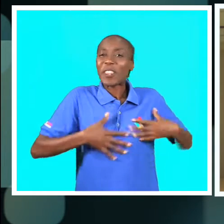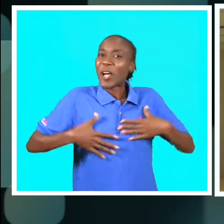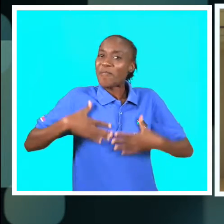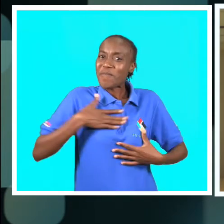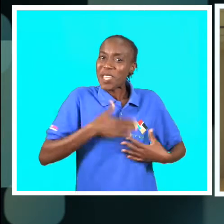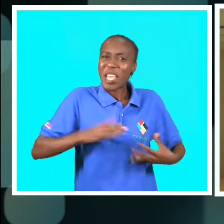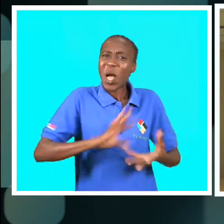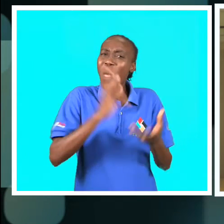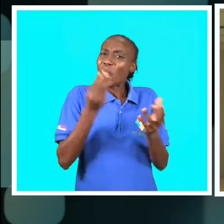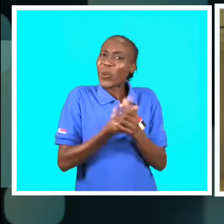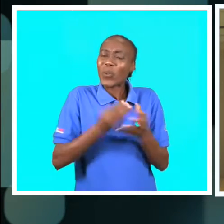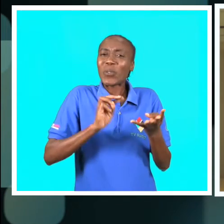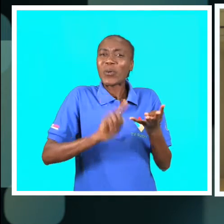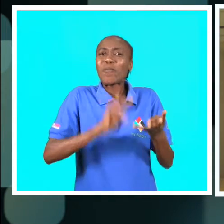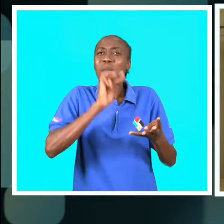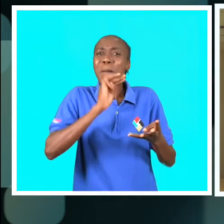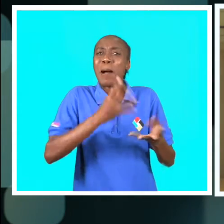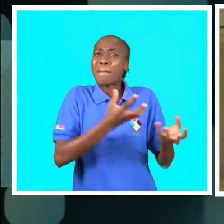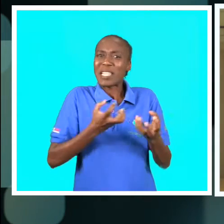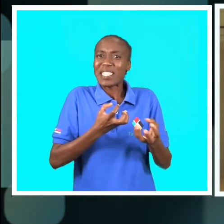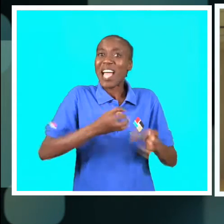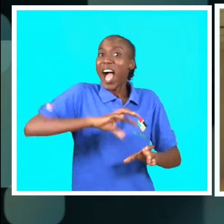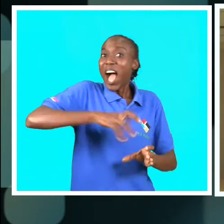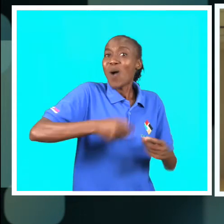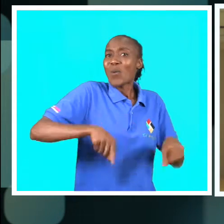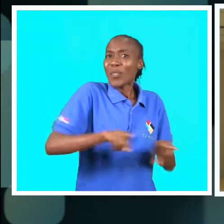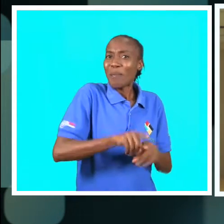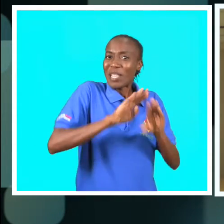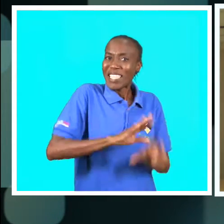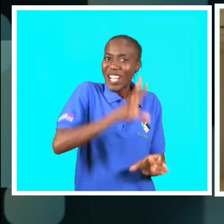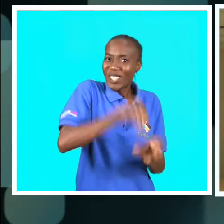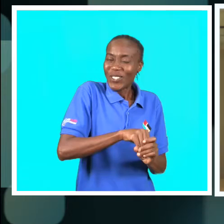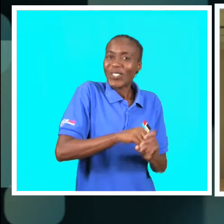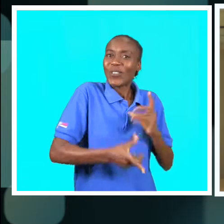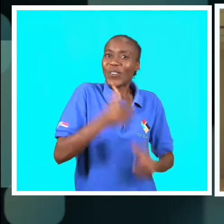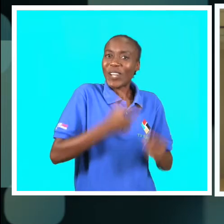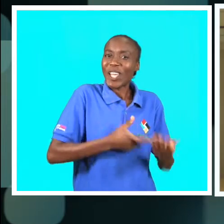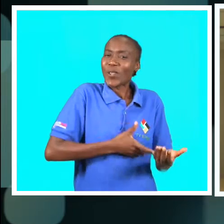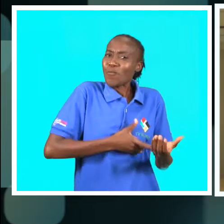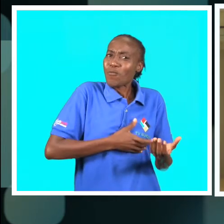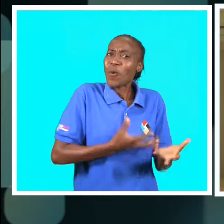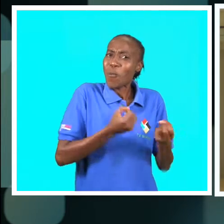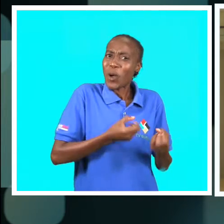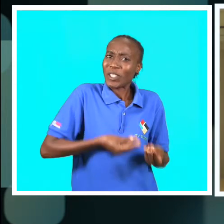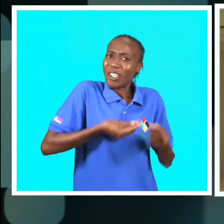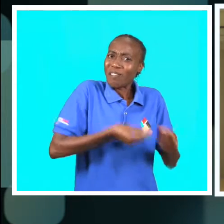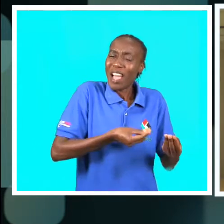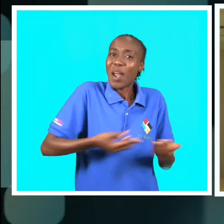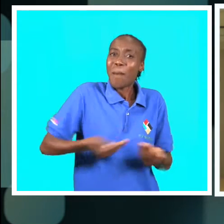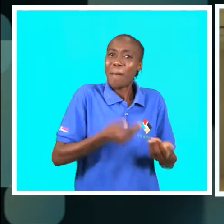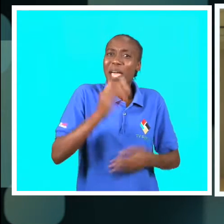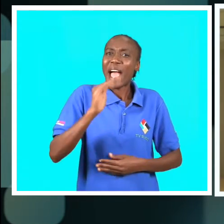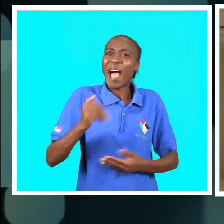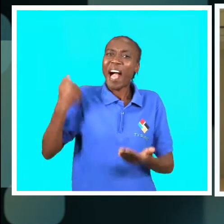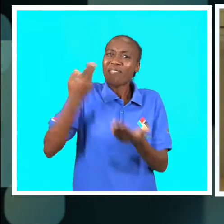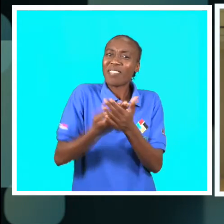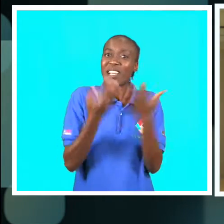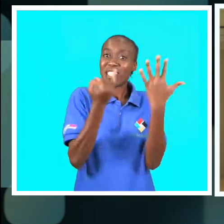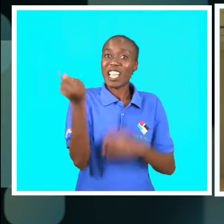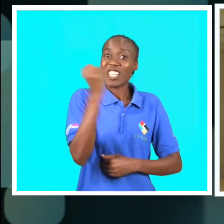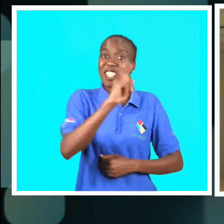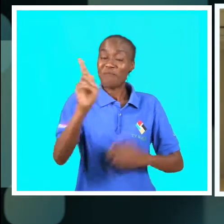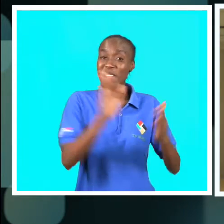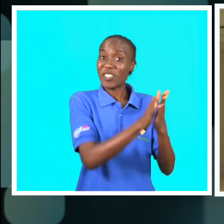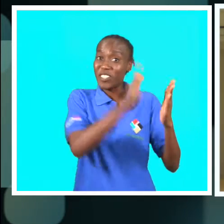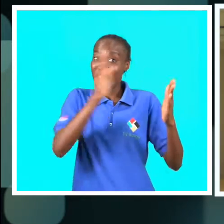Todo tipo de nutriente, tudo o a mãe precisa, como água, também existe no leite do peito que ela pode dar